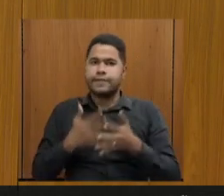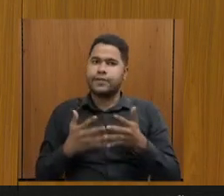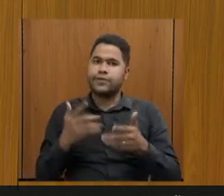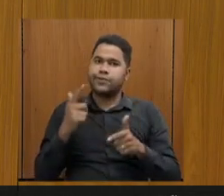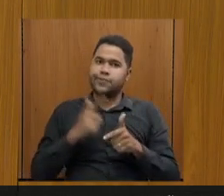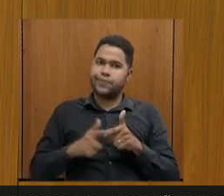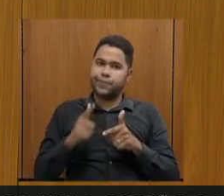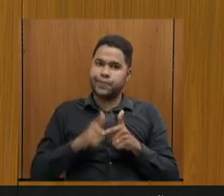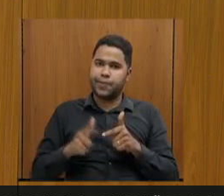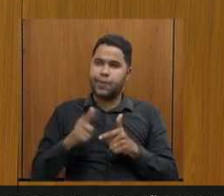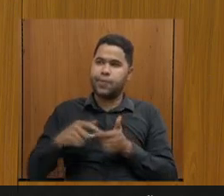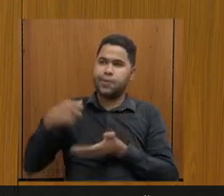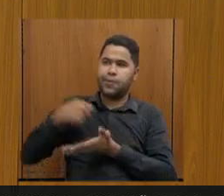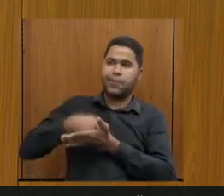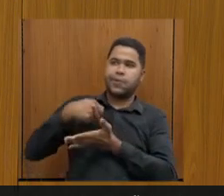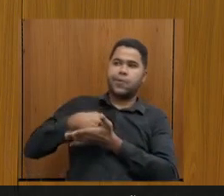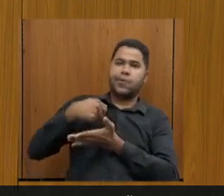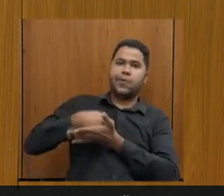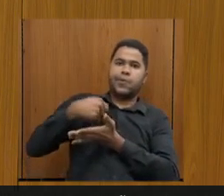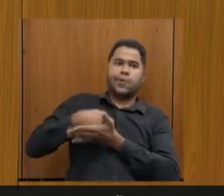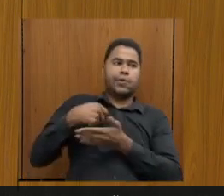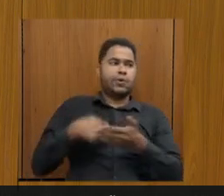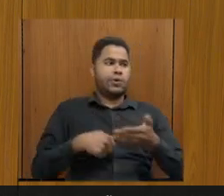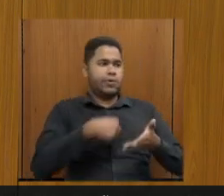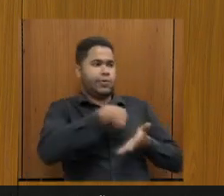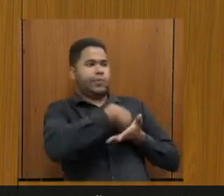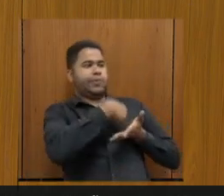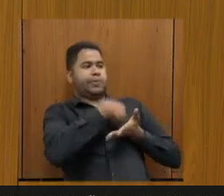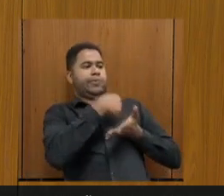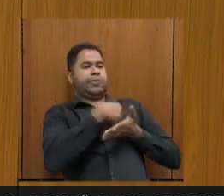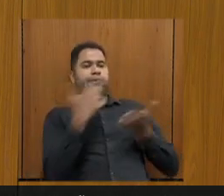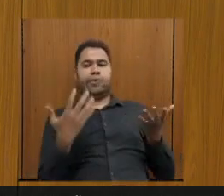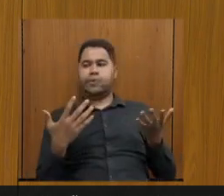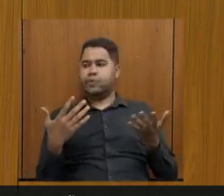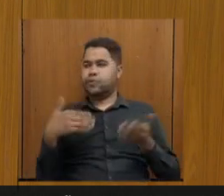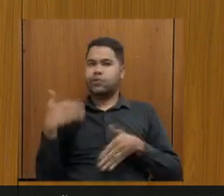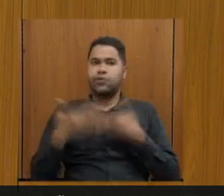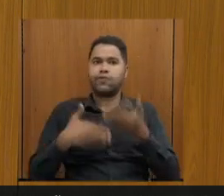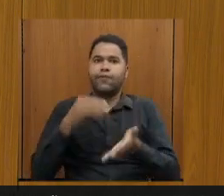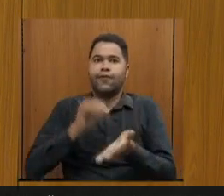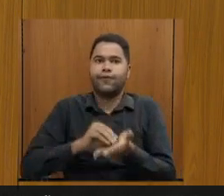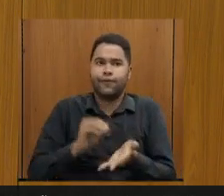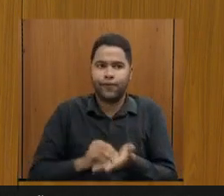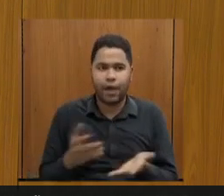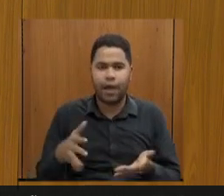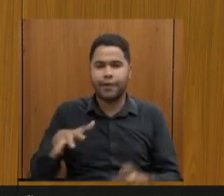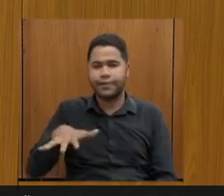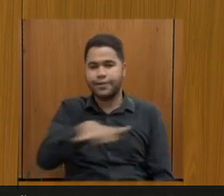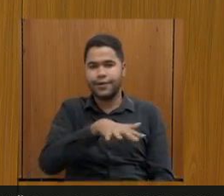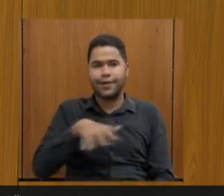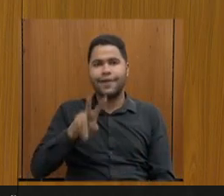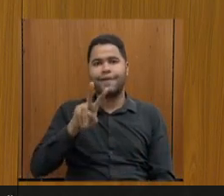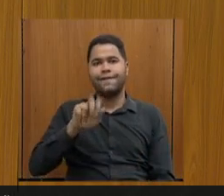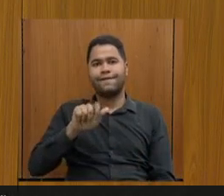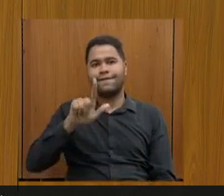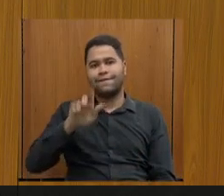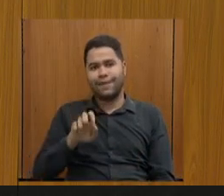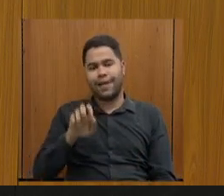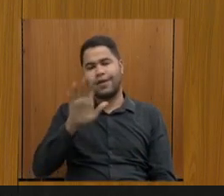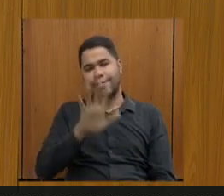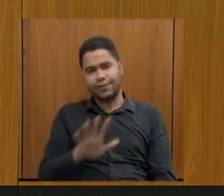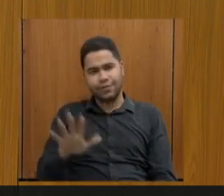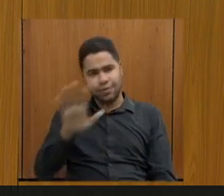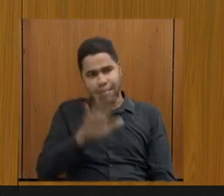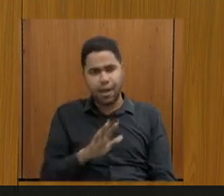martírio de cobranças de pessoas da falta do desenvolvimento também regional do Vale do Aço